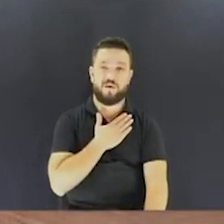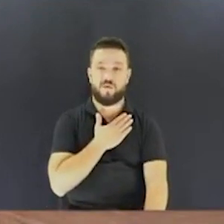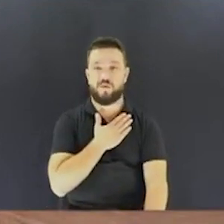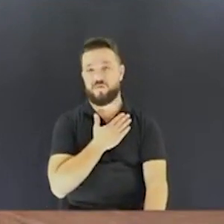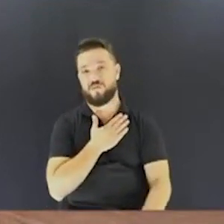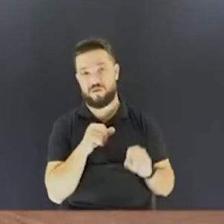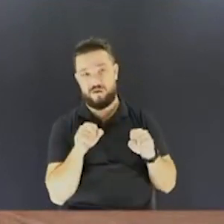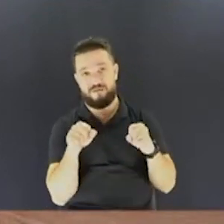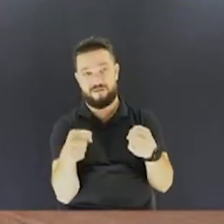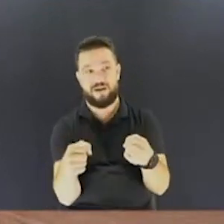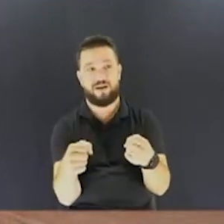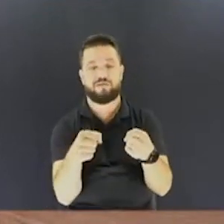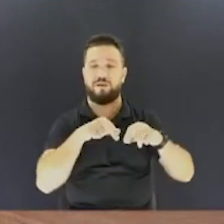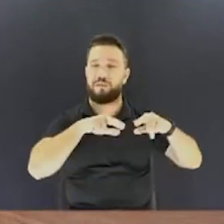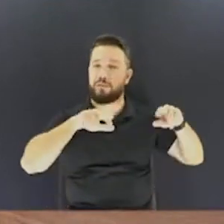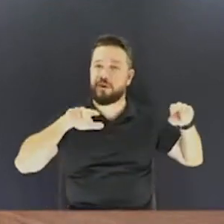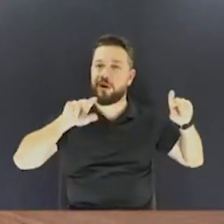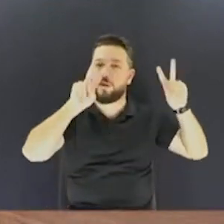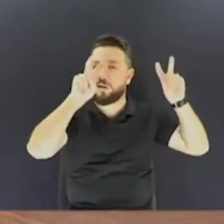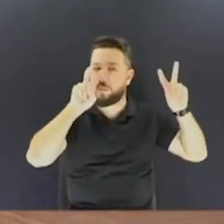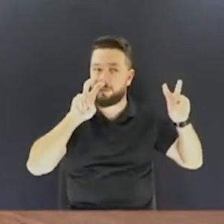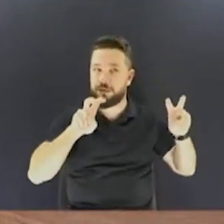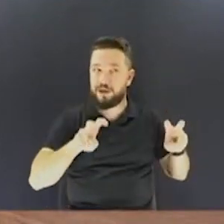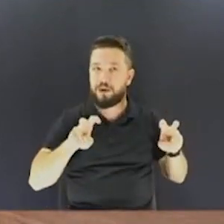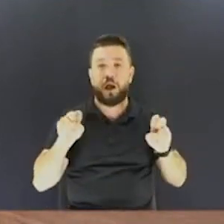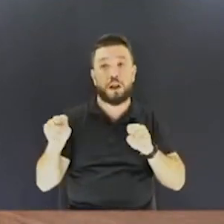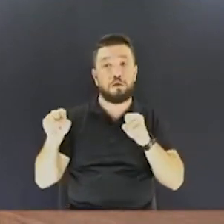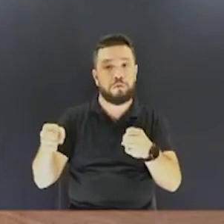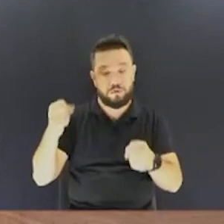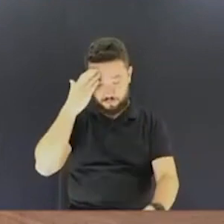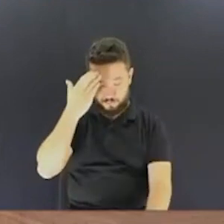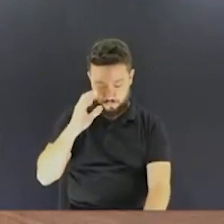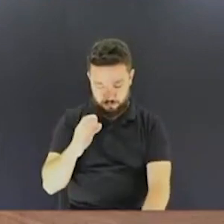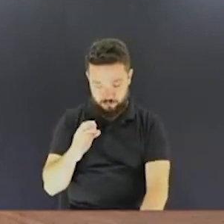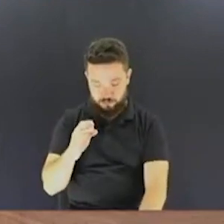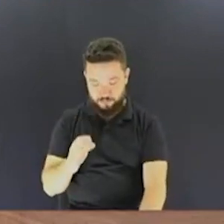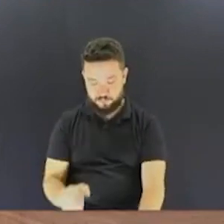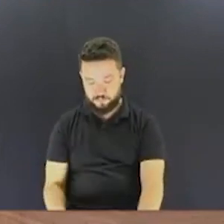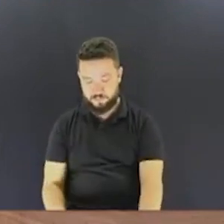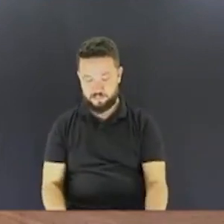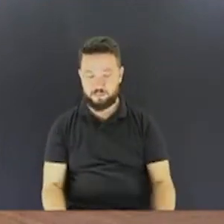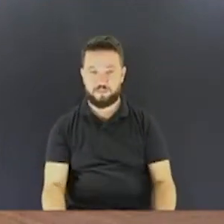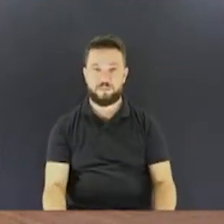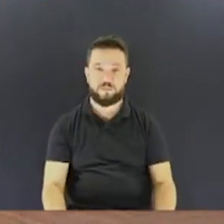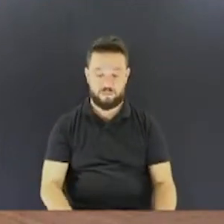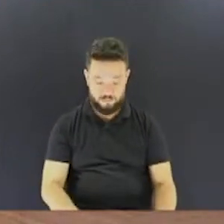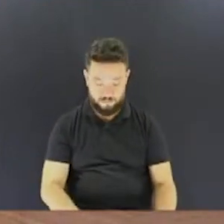defender o município de Curitiba e a população que aqui reside, nós que trabalhamos fortemente